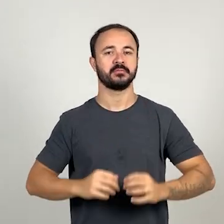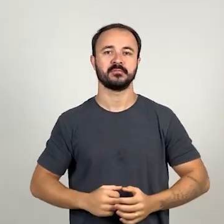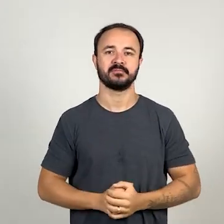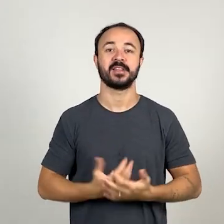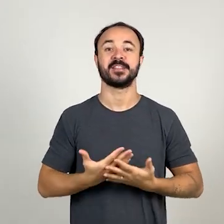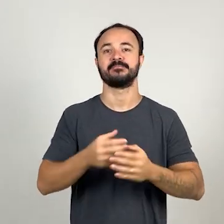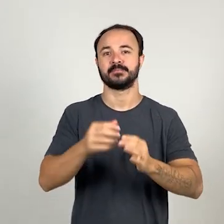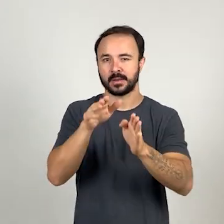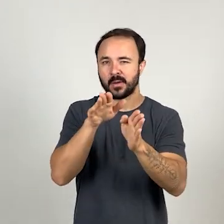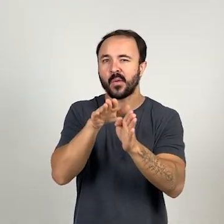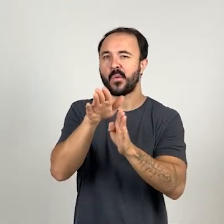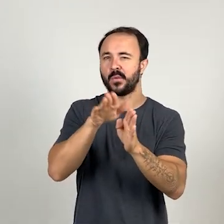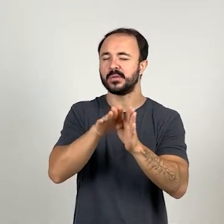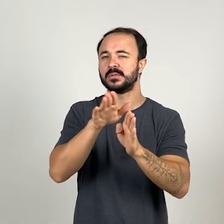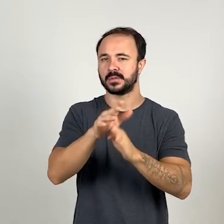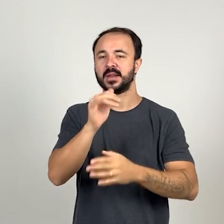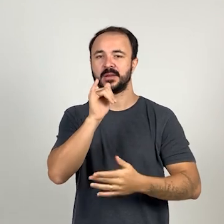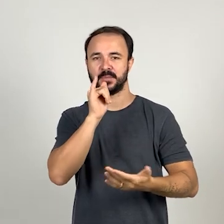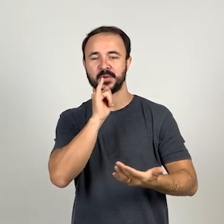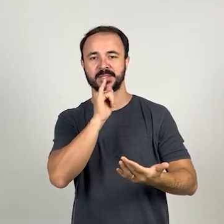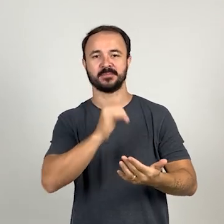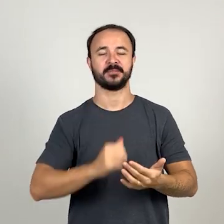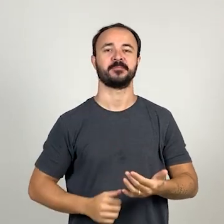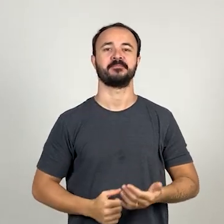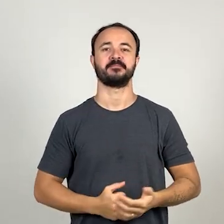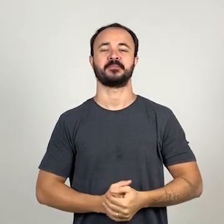quando eu sugiro algo para você fazer.